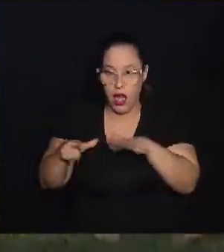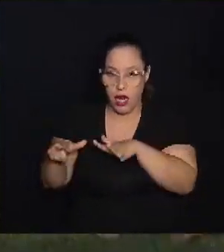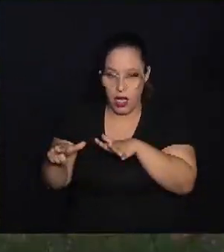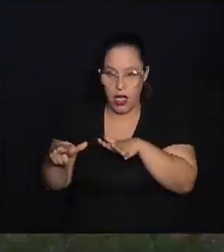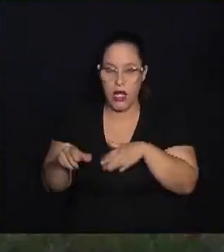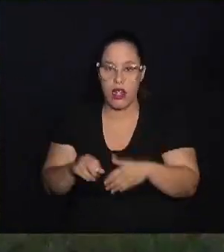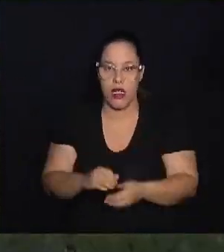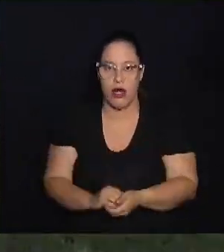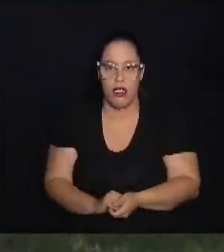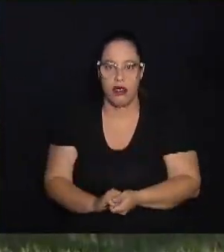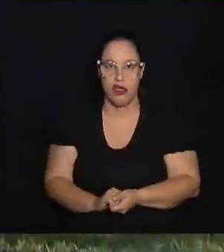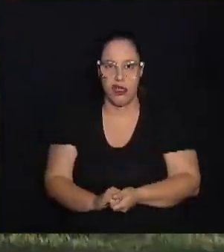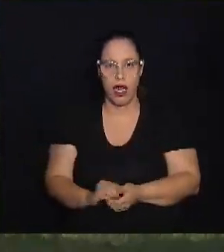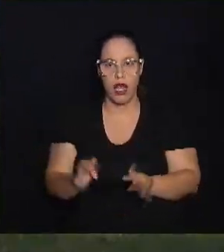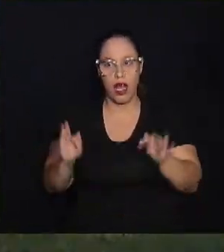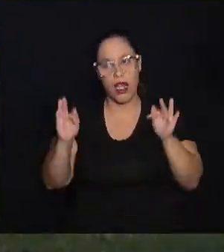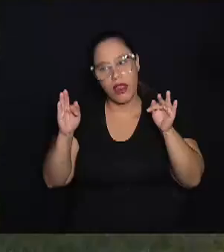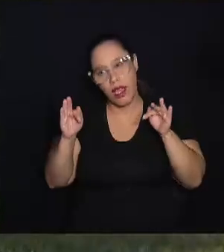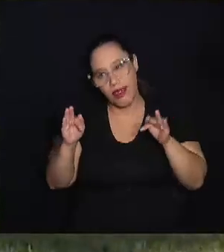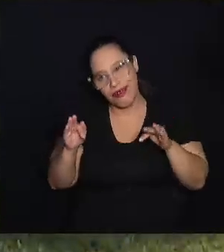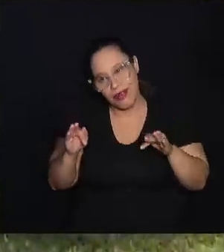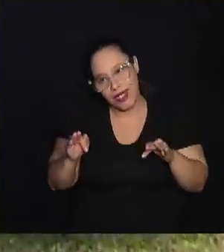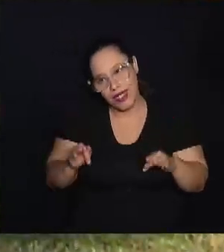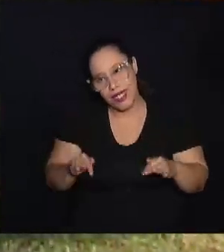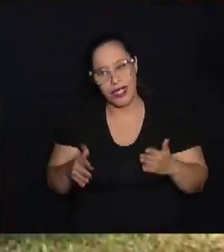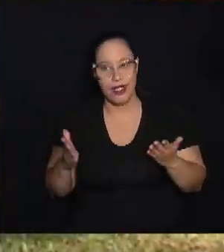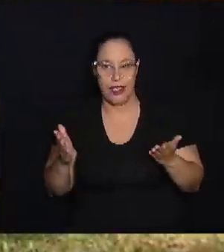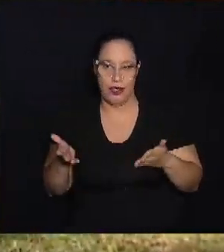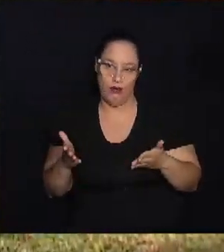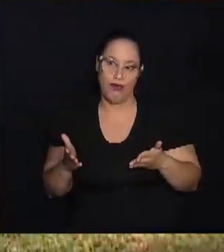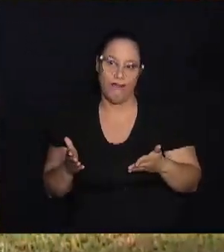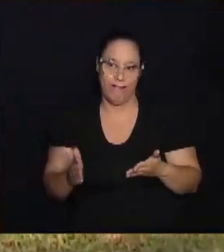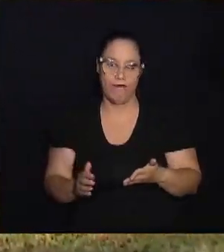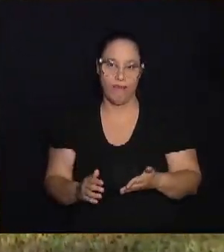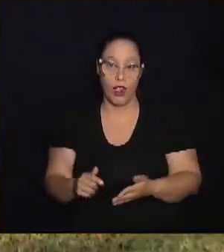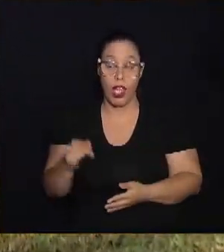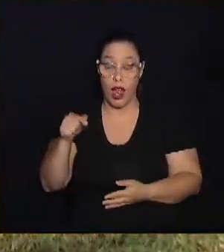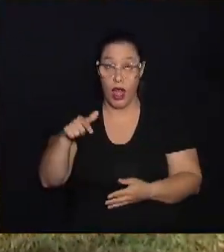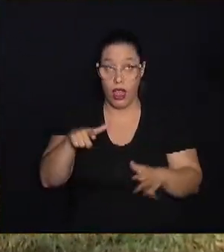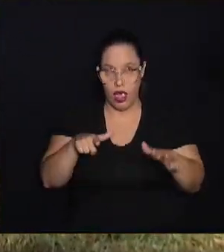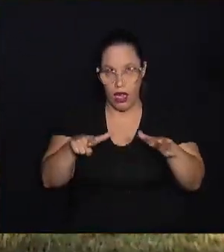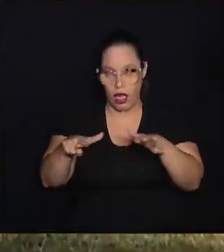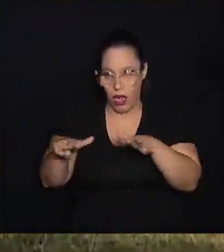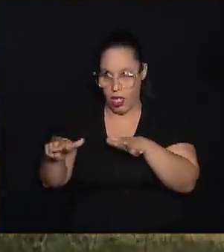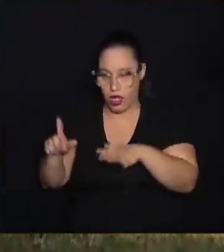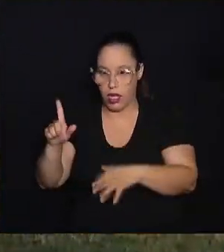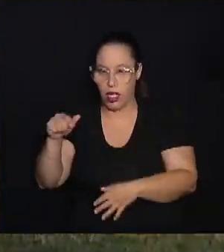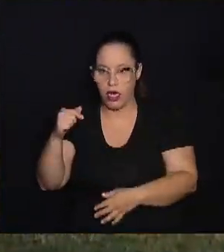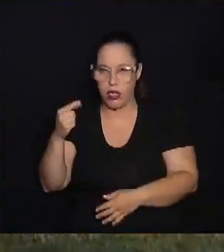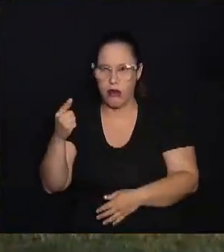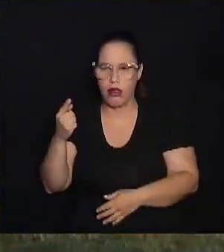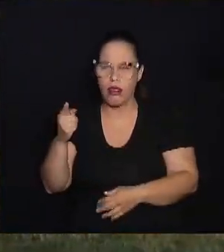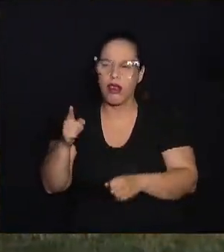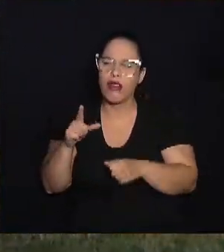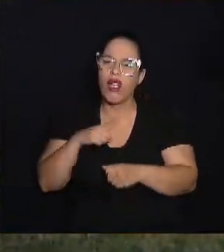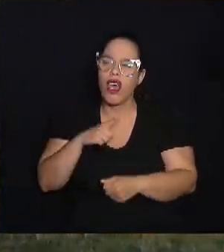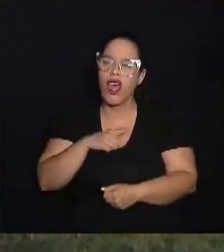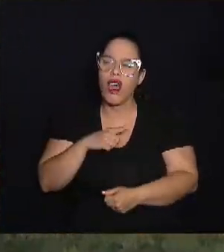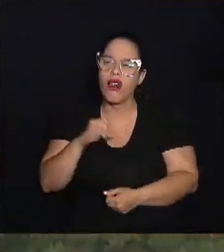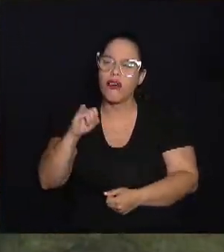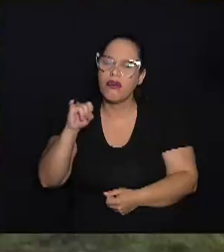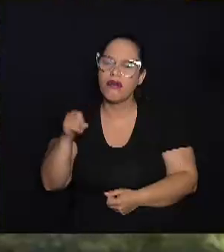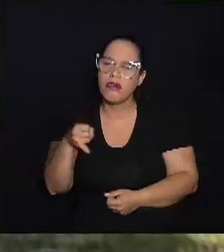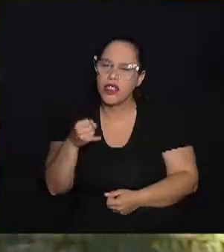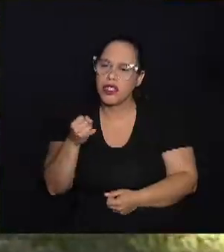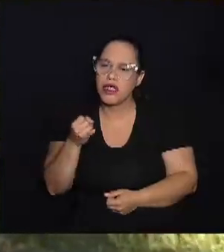semana. Está finalizando, né? Estamos chegando ao nosso final. Tem essa ainda essa semana e depois tem janeiro. Em quanto tempo